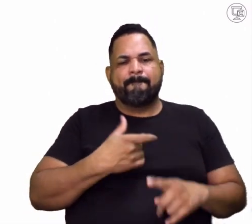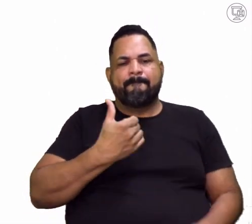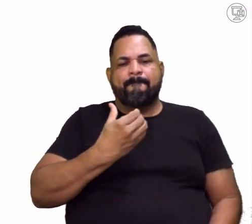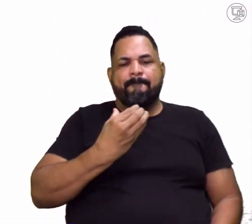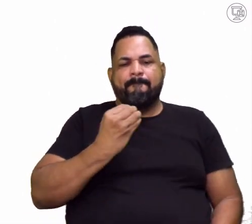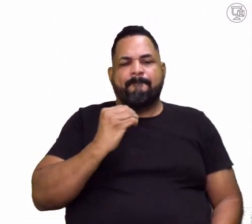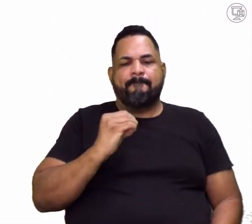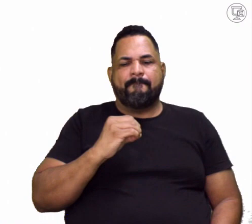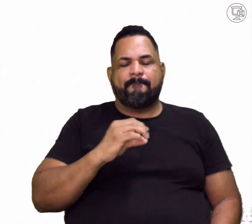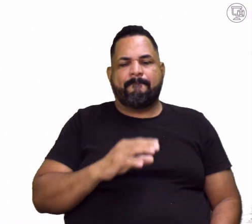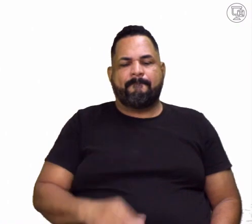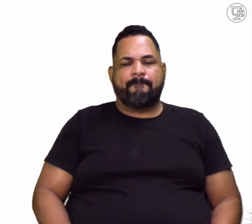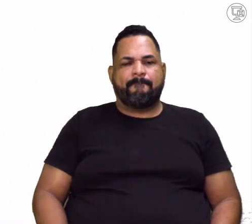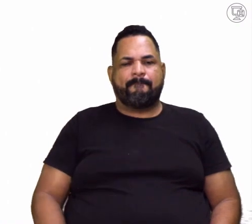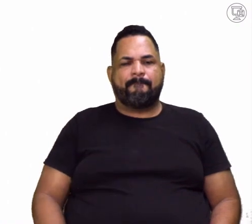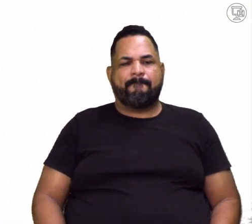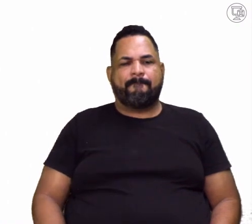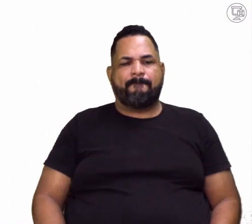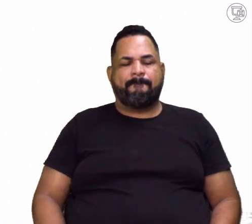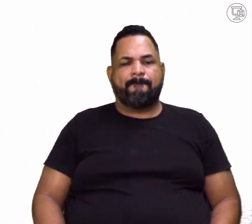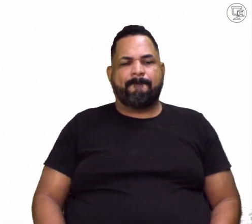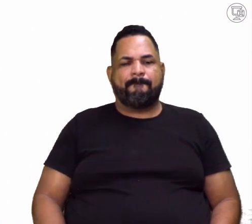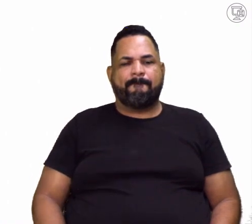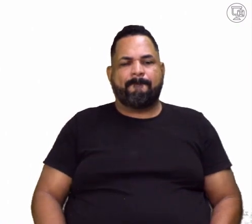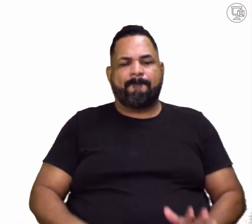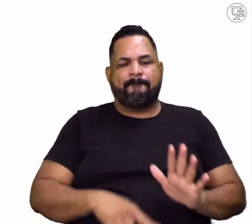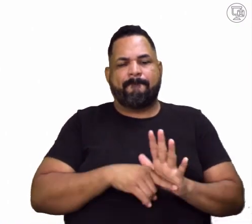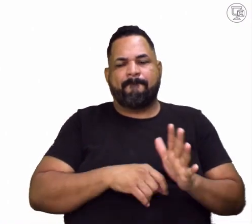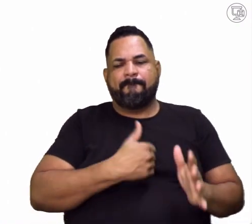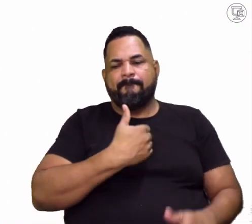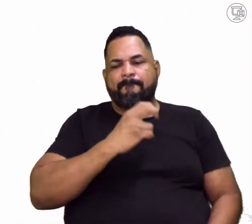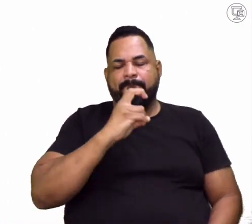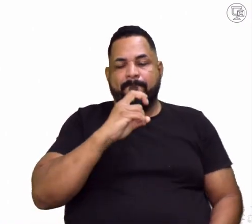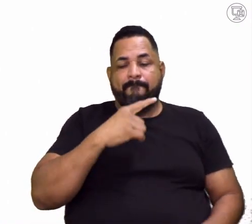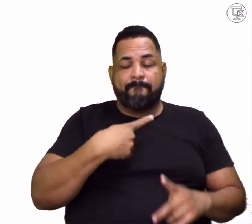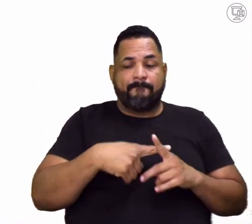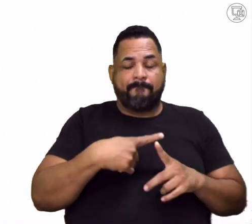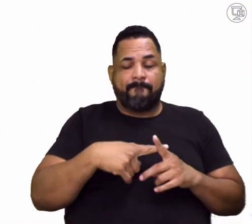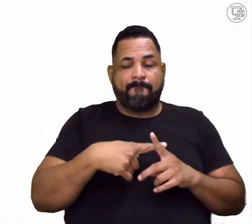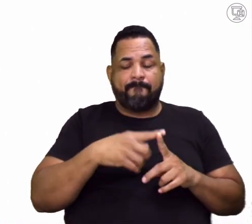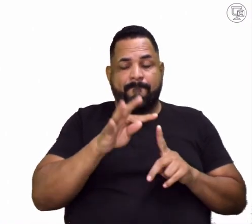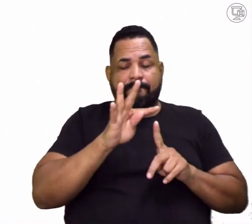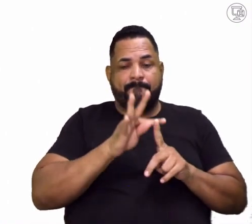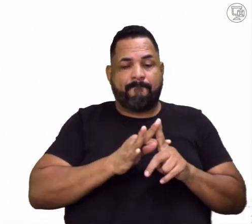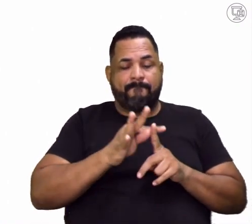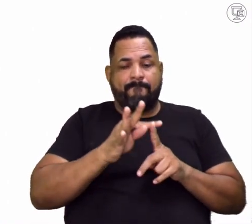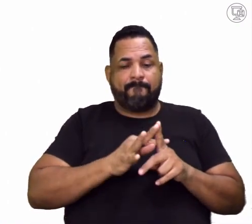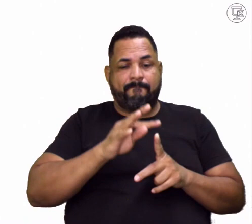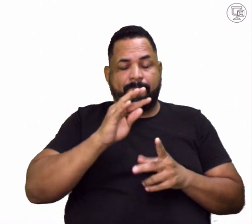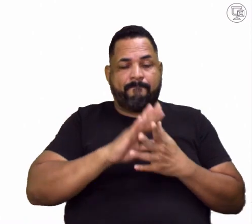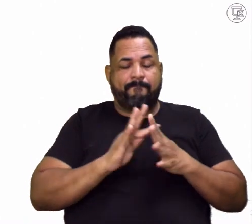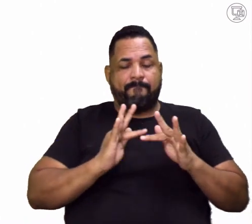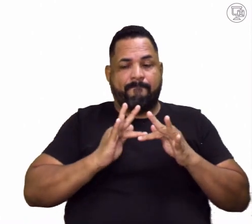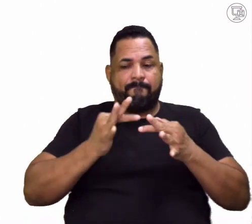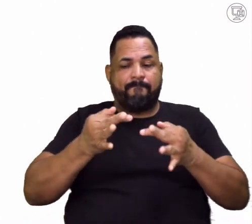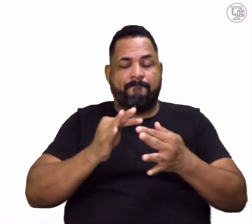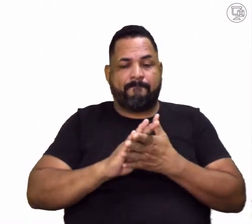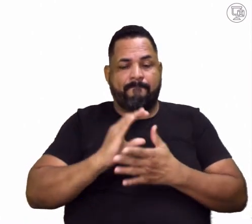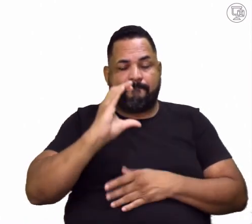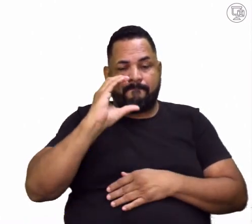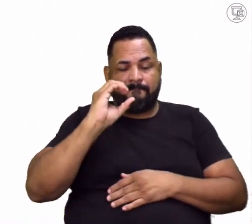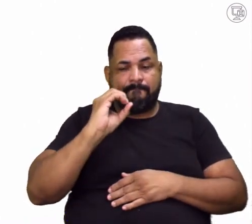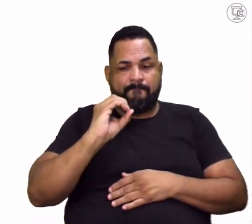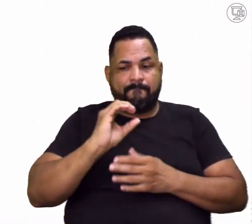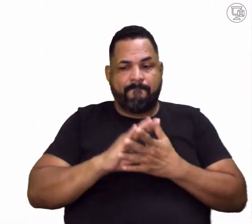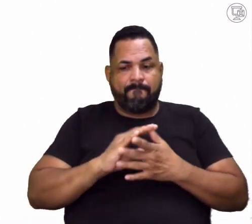é o volume Inicial 9,10 - 4 - 15 porque porque a temperatura final é menor mas se